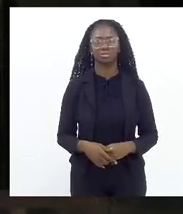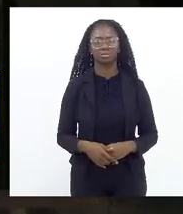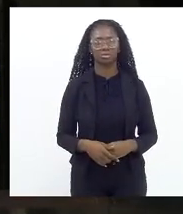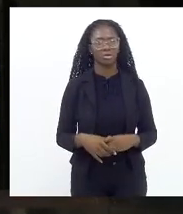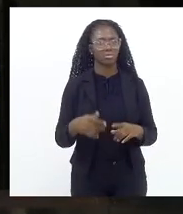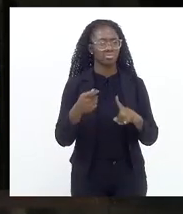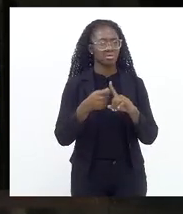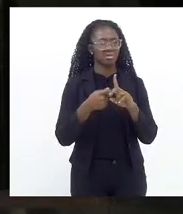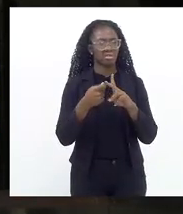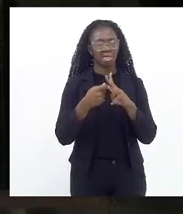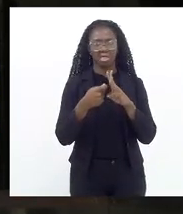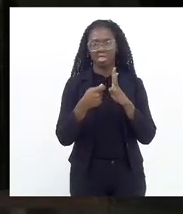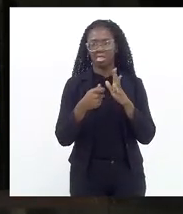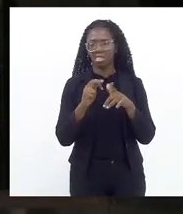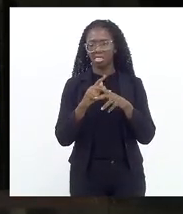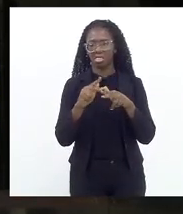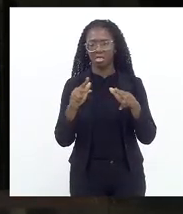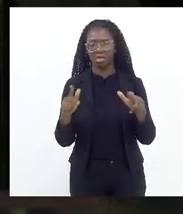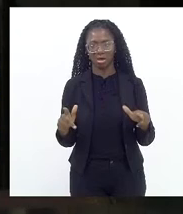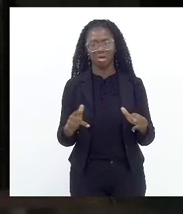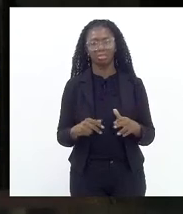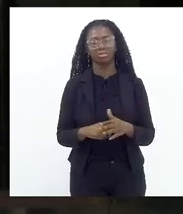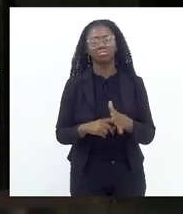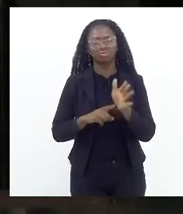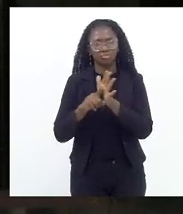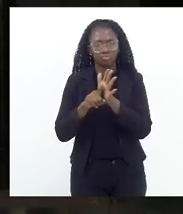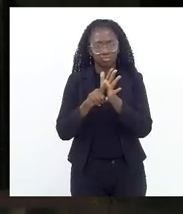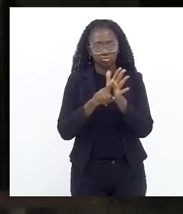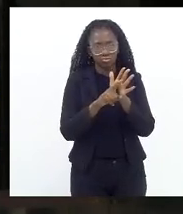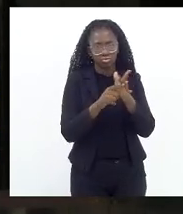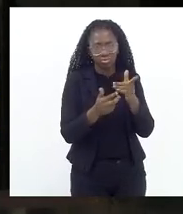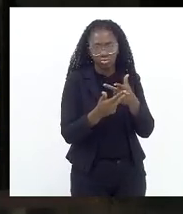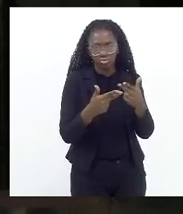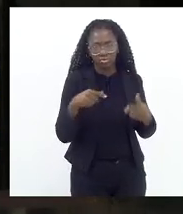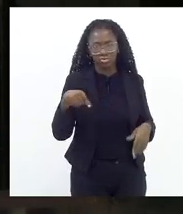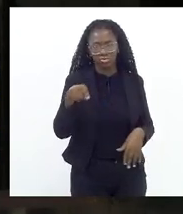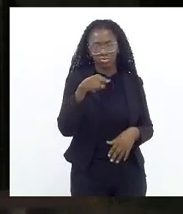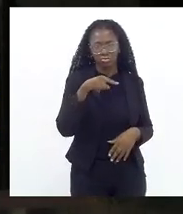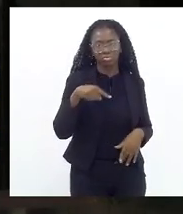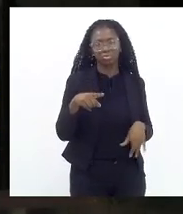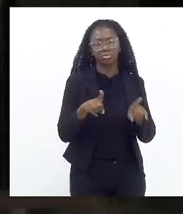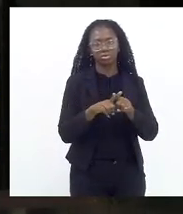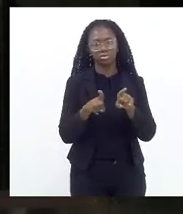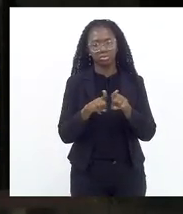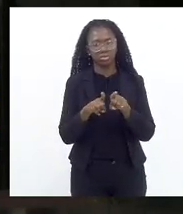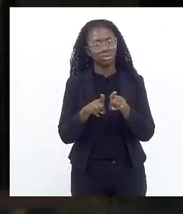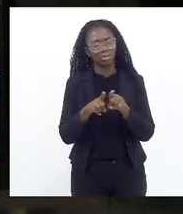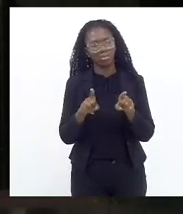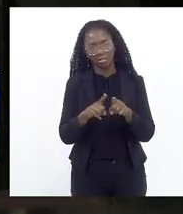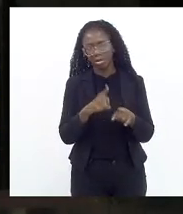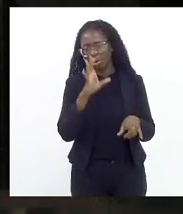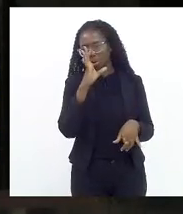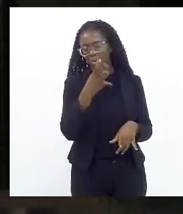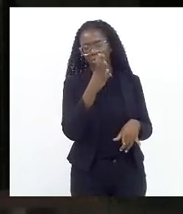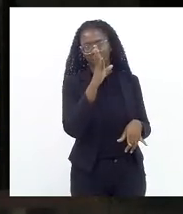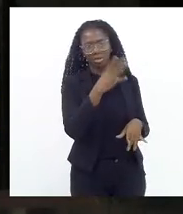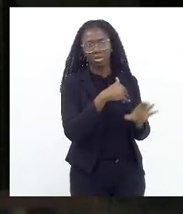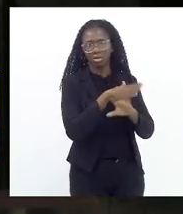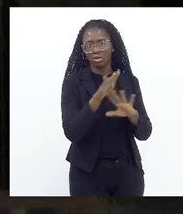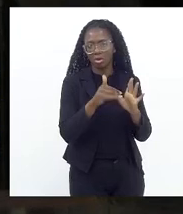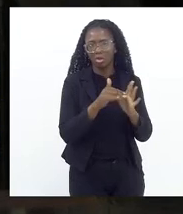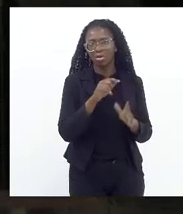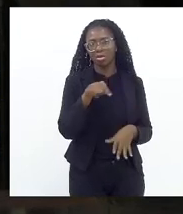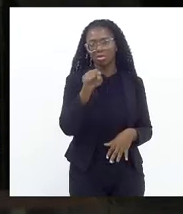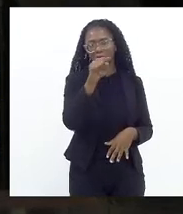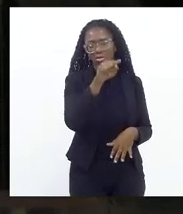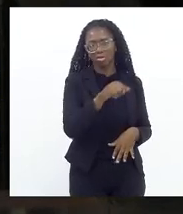meses apurando essas situações, esses indícios, essas denúncias, enfim, e